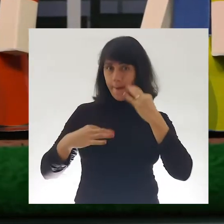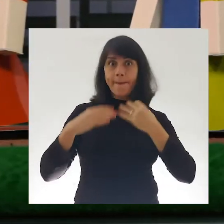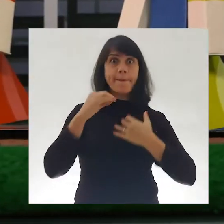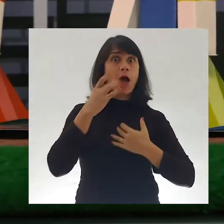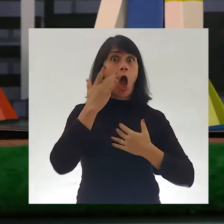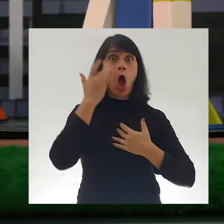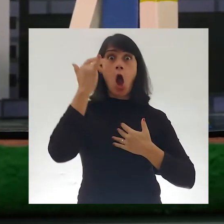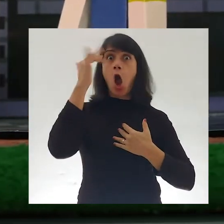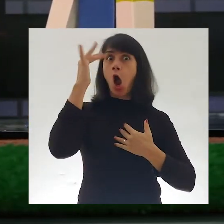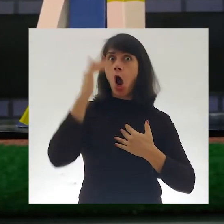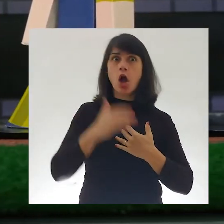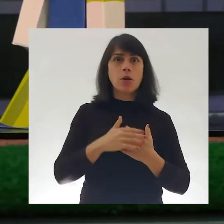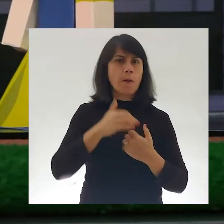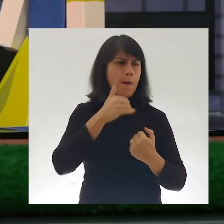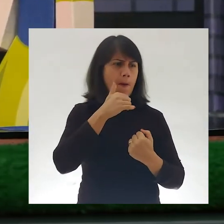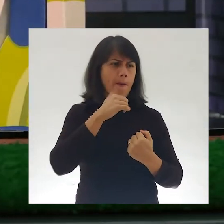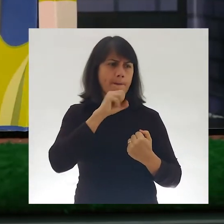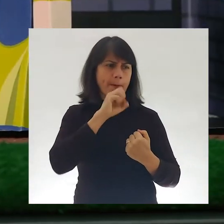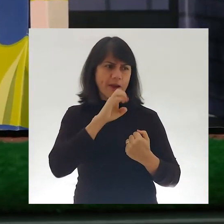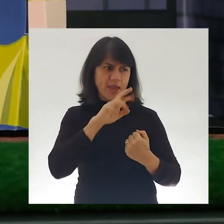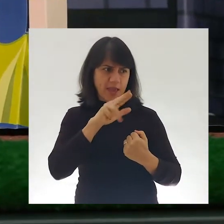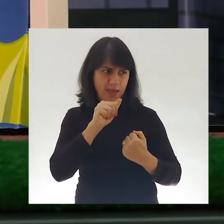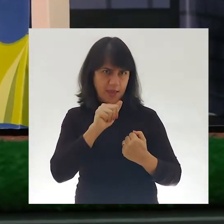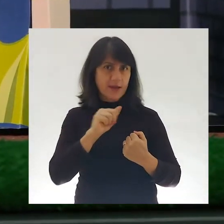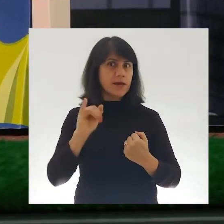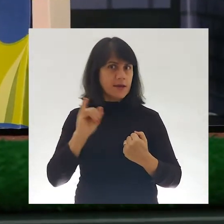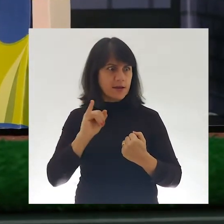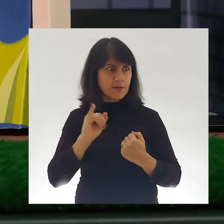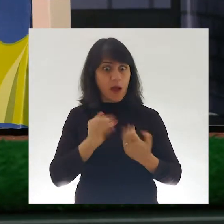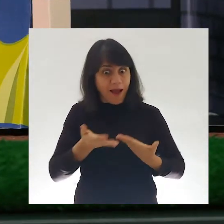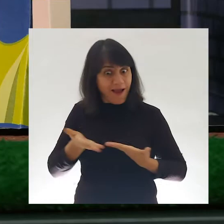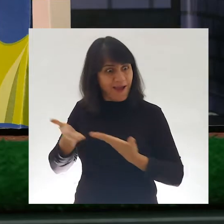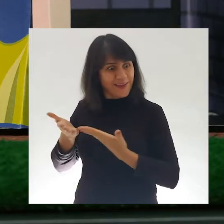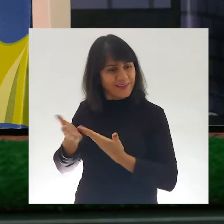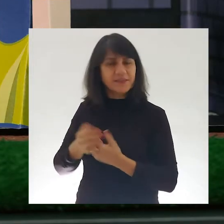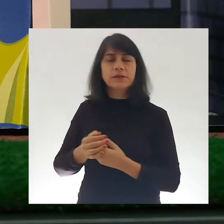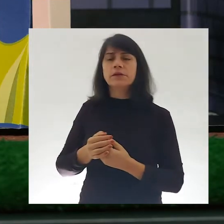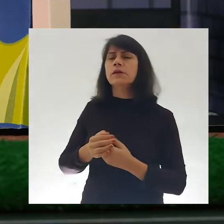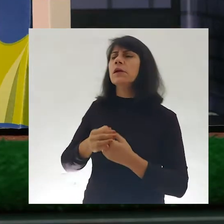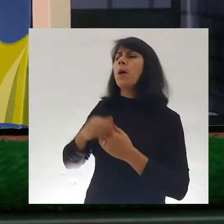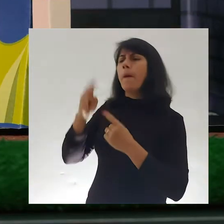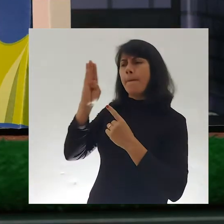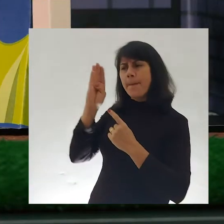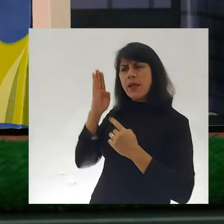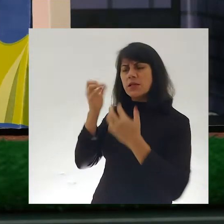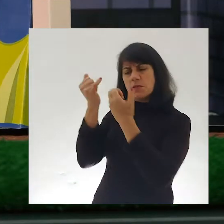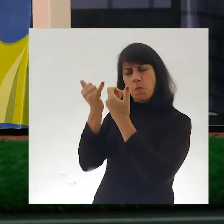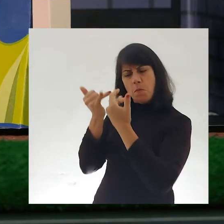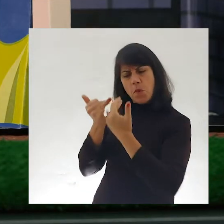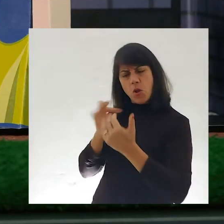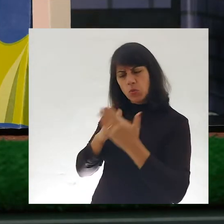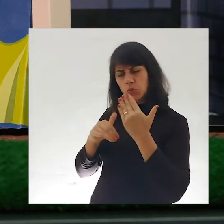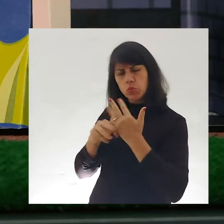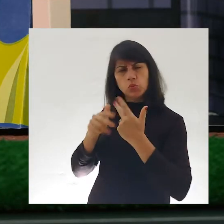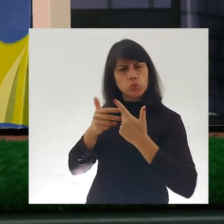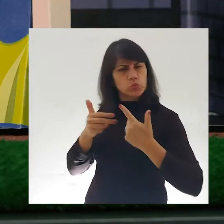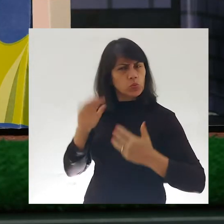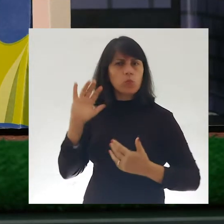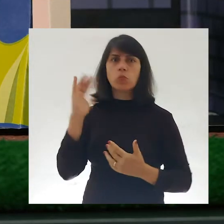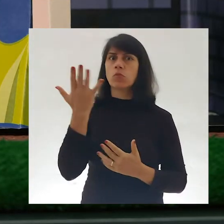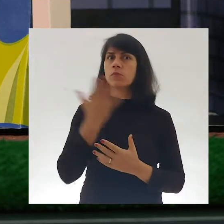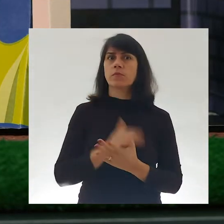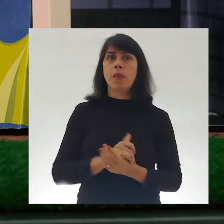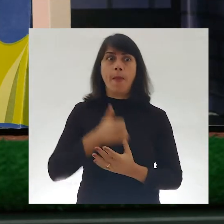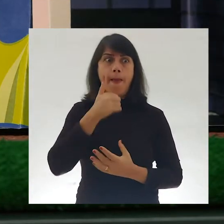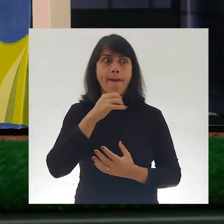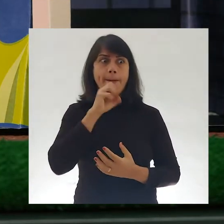ouro, foi muito bem recebida pela mãe e pela irmã. Beatriz contou tudo o que lhe acontecera, e